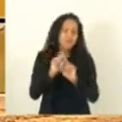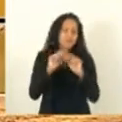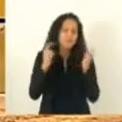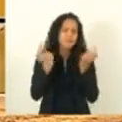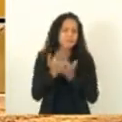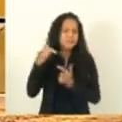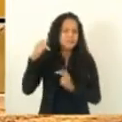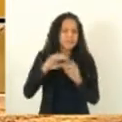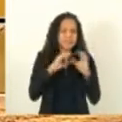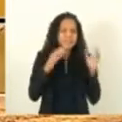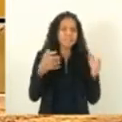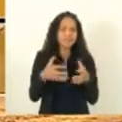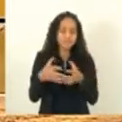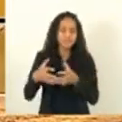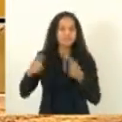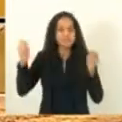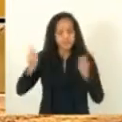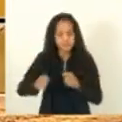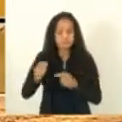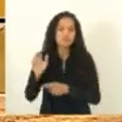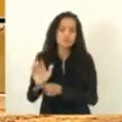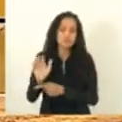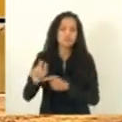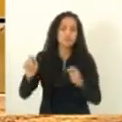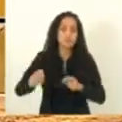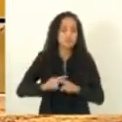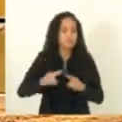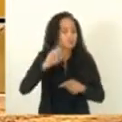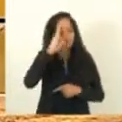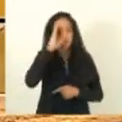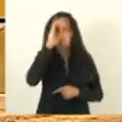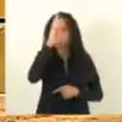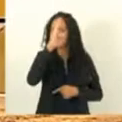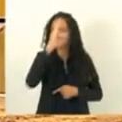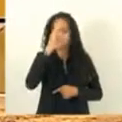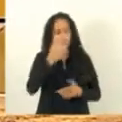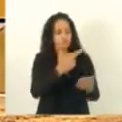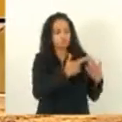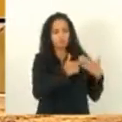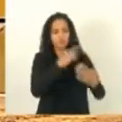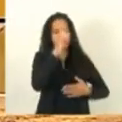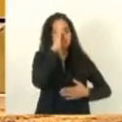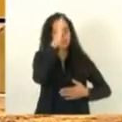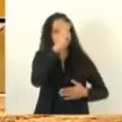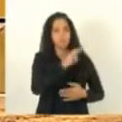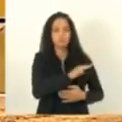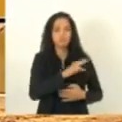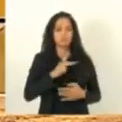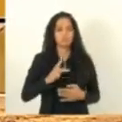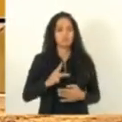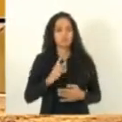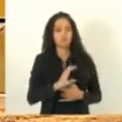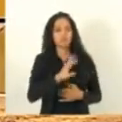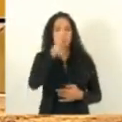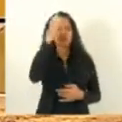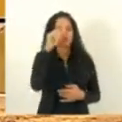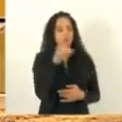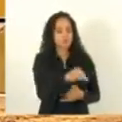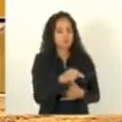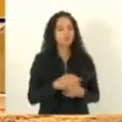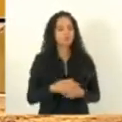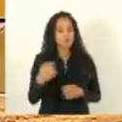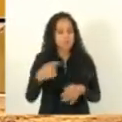suas comissões, pode fazer a sua parte, mas a parte fundamental aí caberia ao Ministério Público, que deve